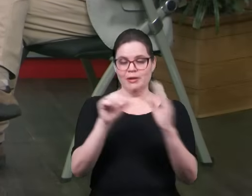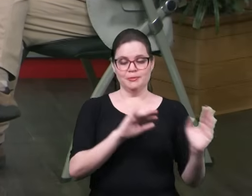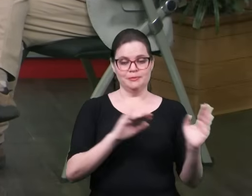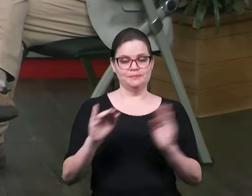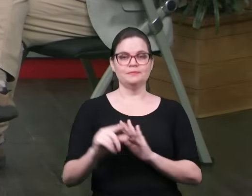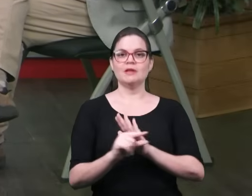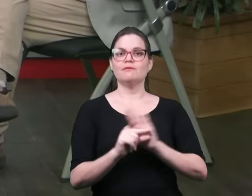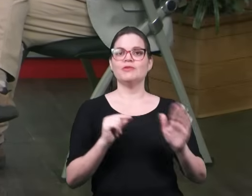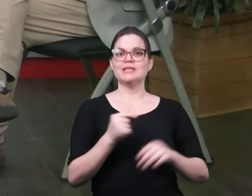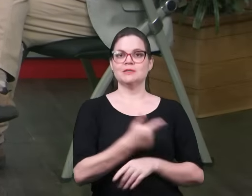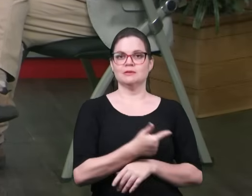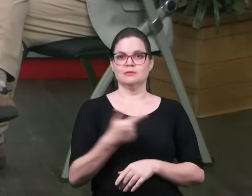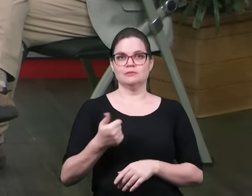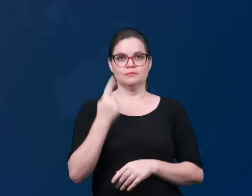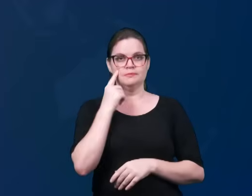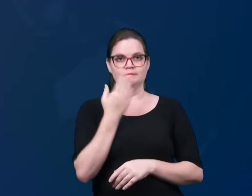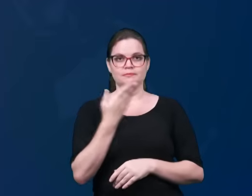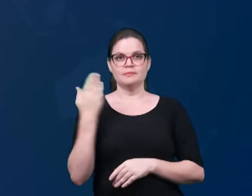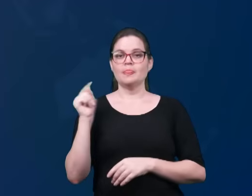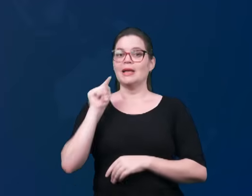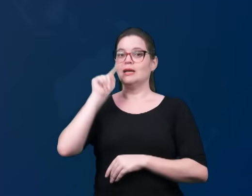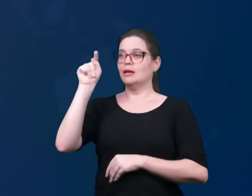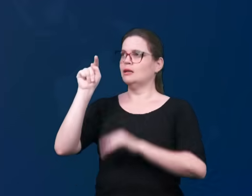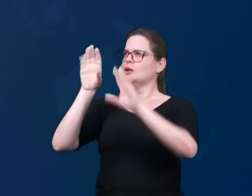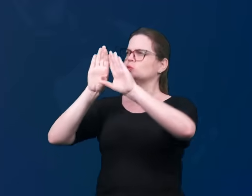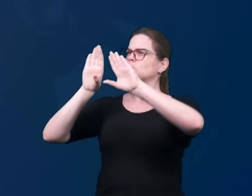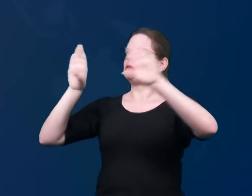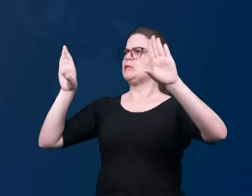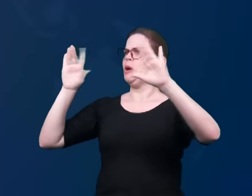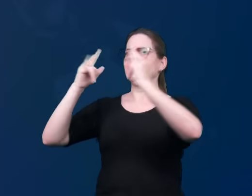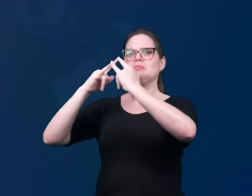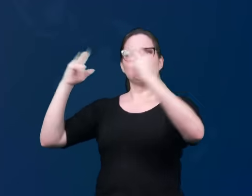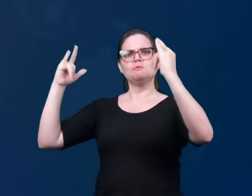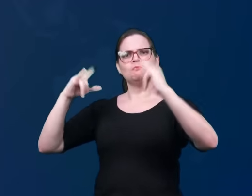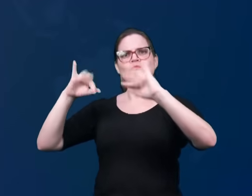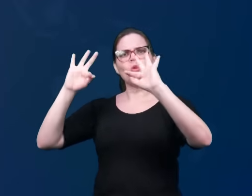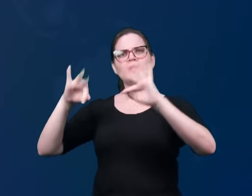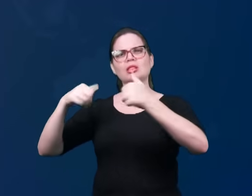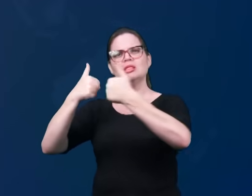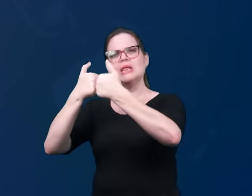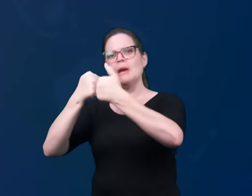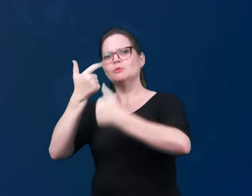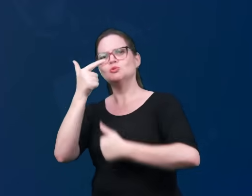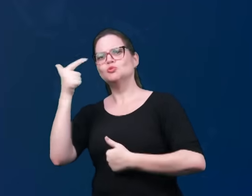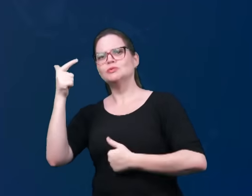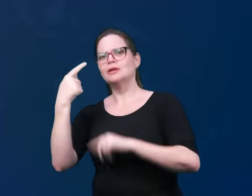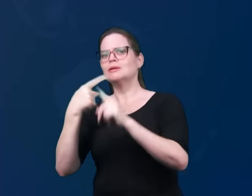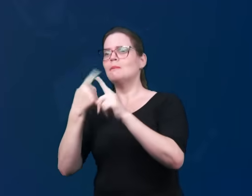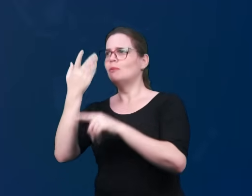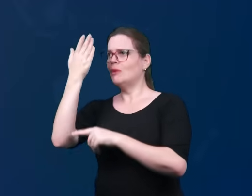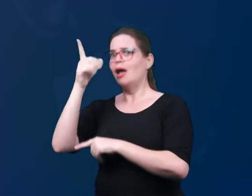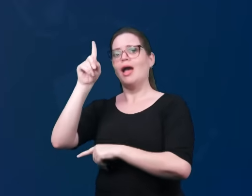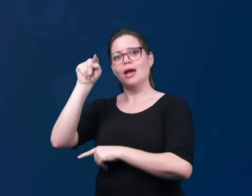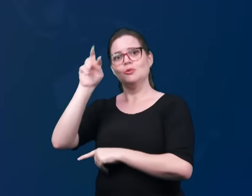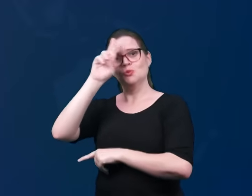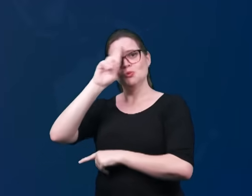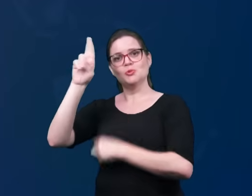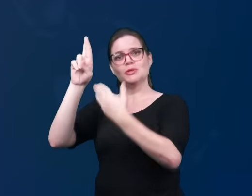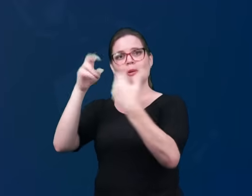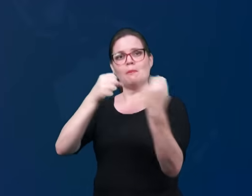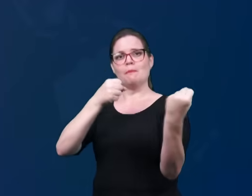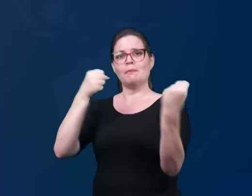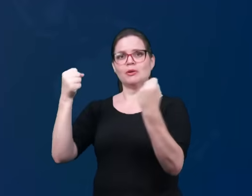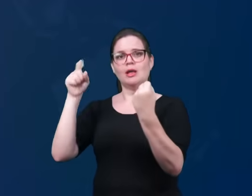22, e nela não vi templo, porque o seu templo é o Senhor Deus Todo-Poderoso e